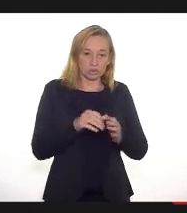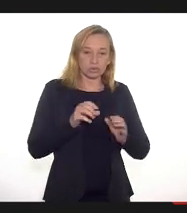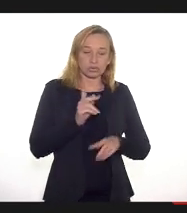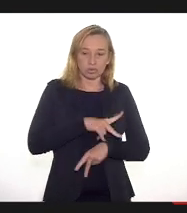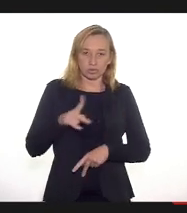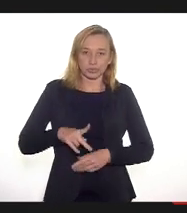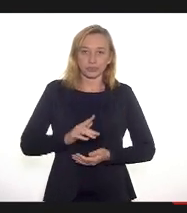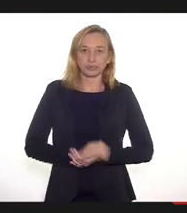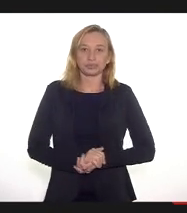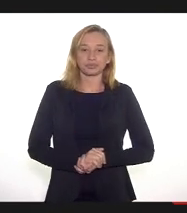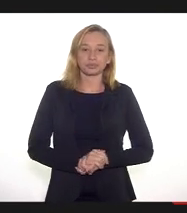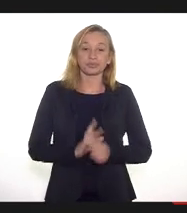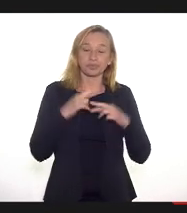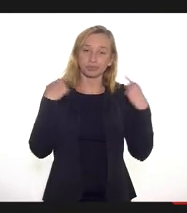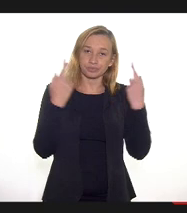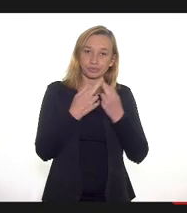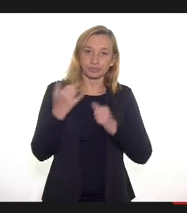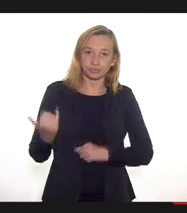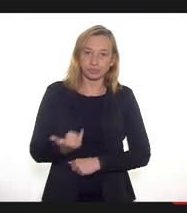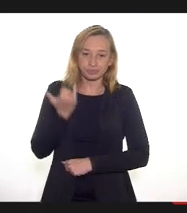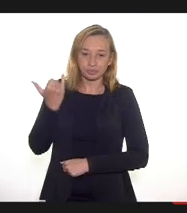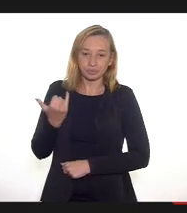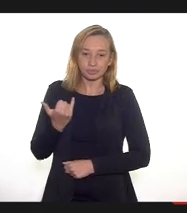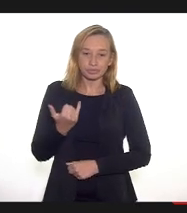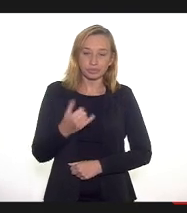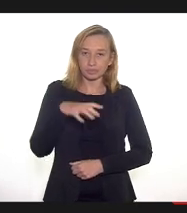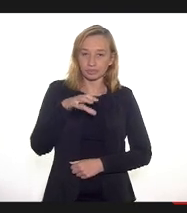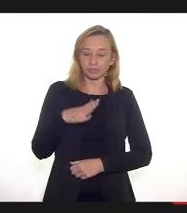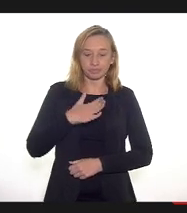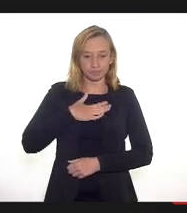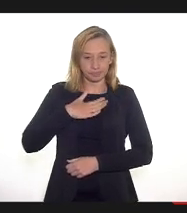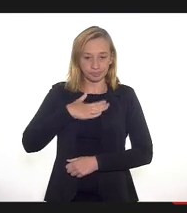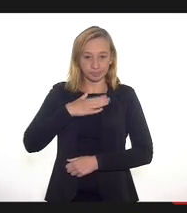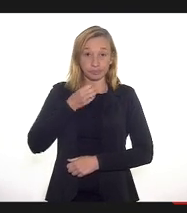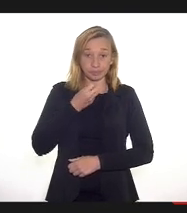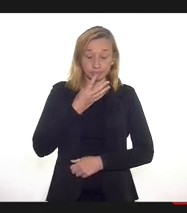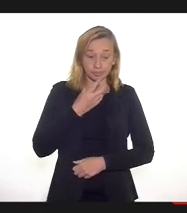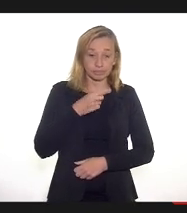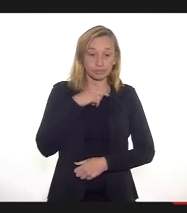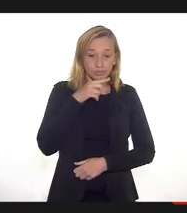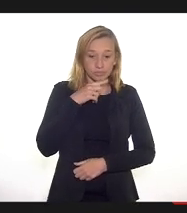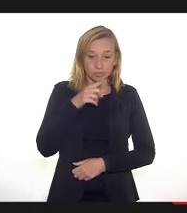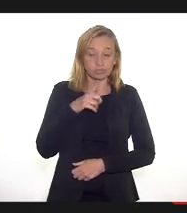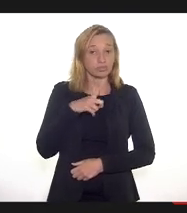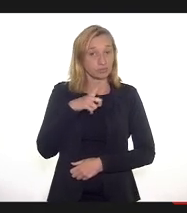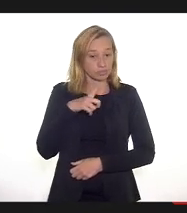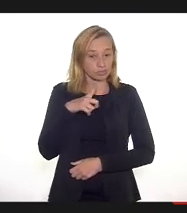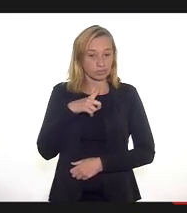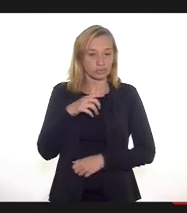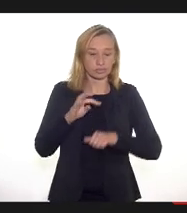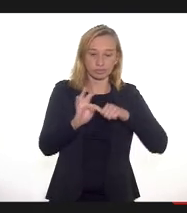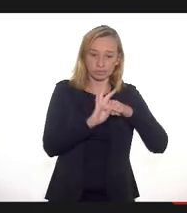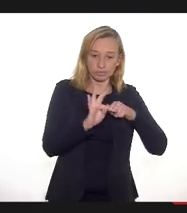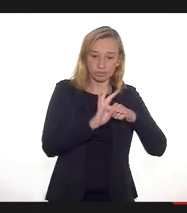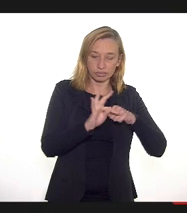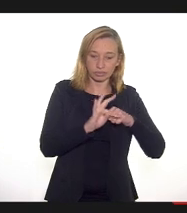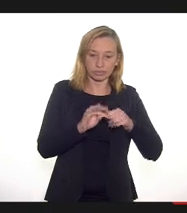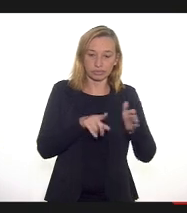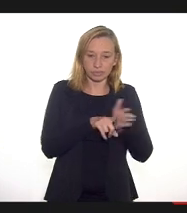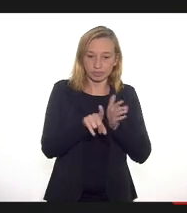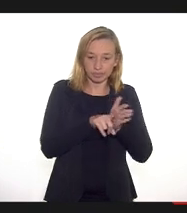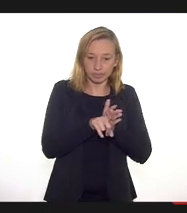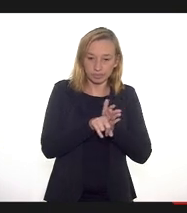educadores. Essa reunião muito importante serviu para mim para tirar algumas dúvidas. Uma foi até colocada a pergunta